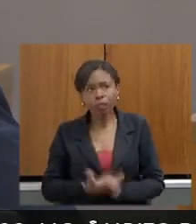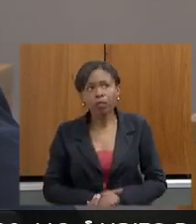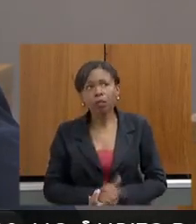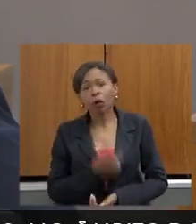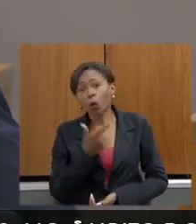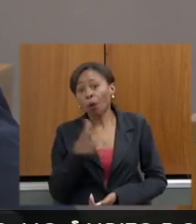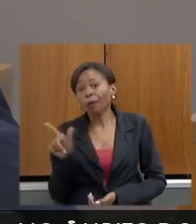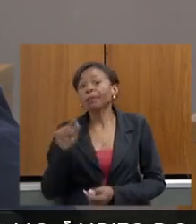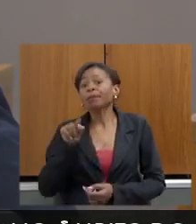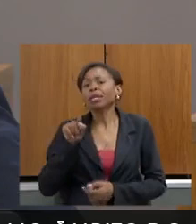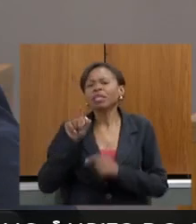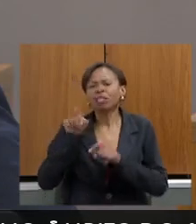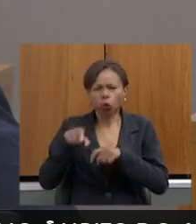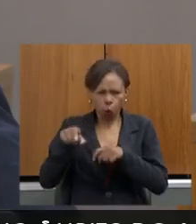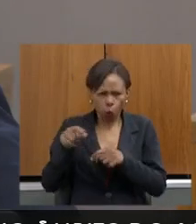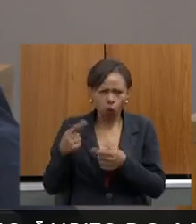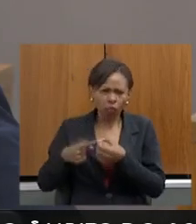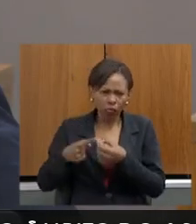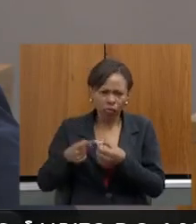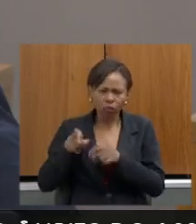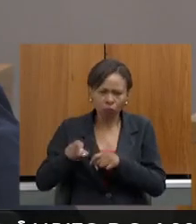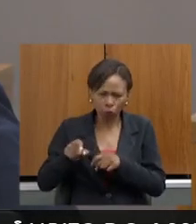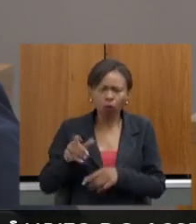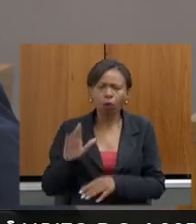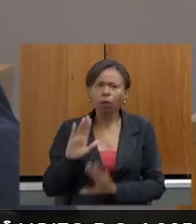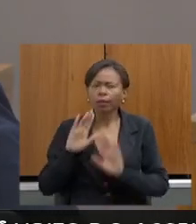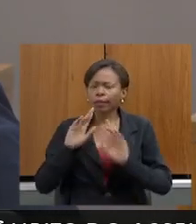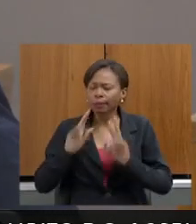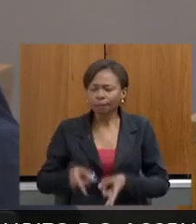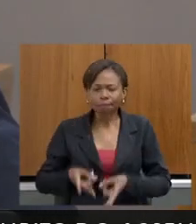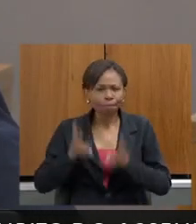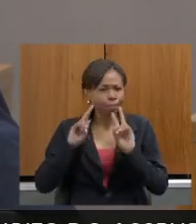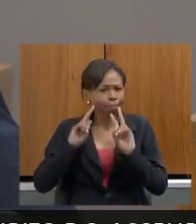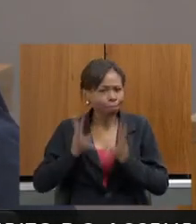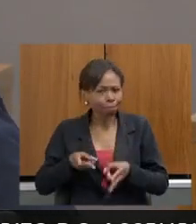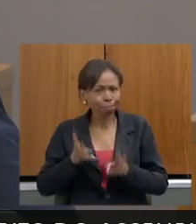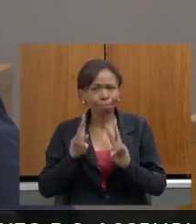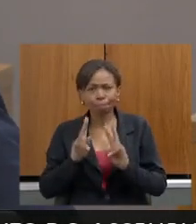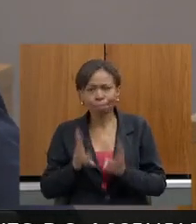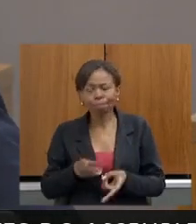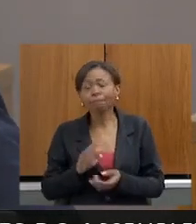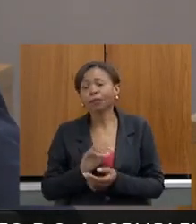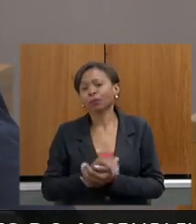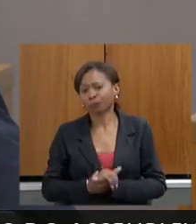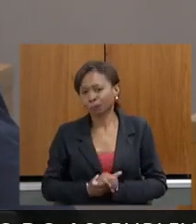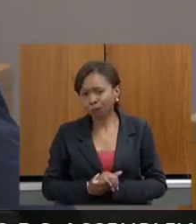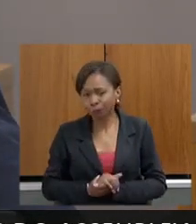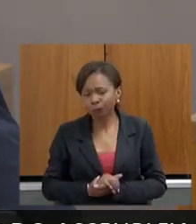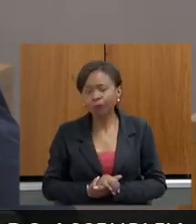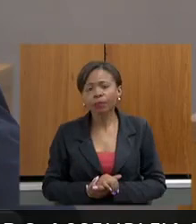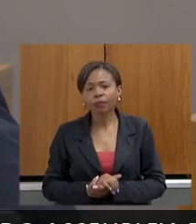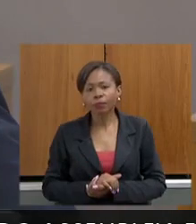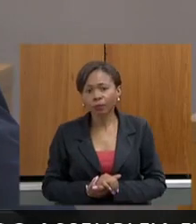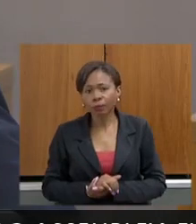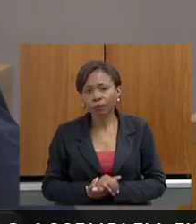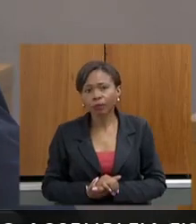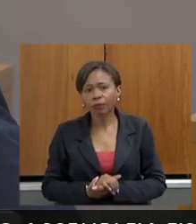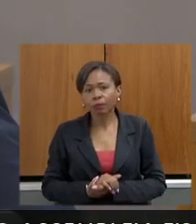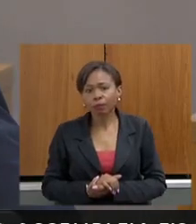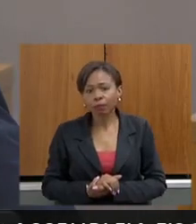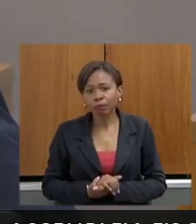coisa que tá acontecendo interior e isso tá recorrente caríssimo amigo Doutor Joaquim i